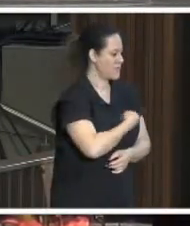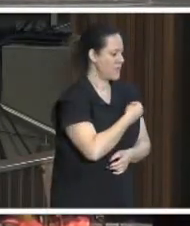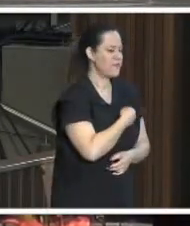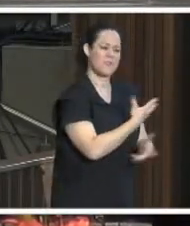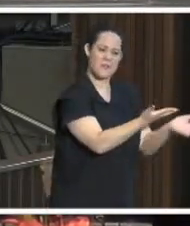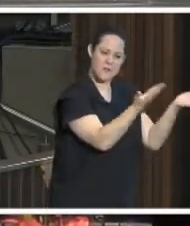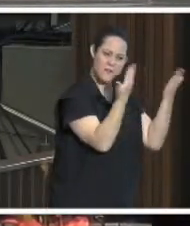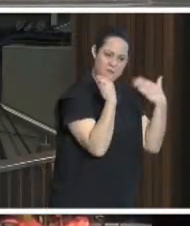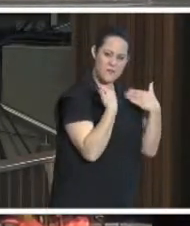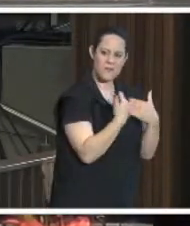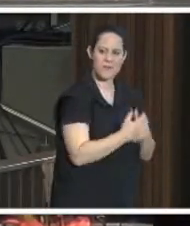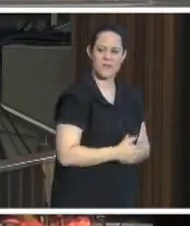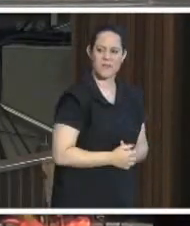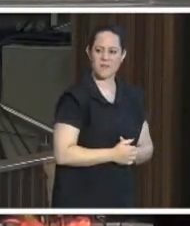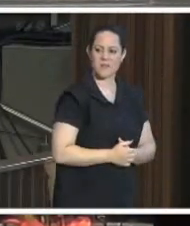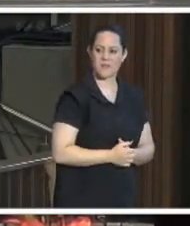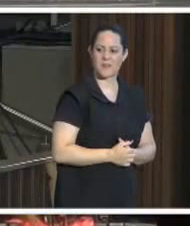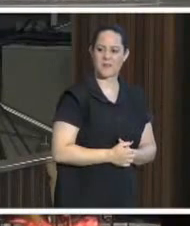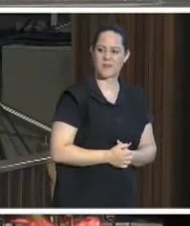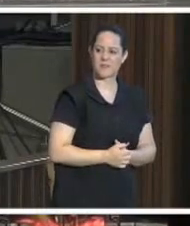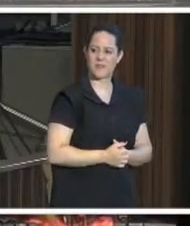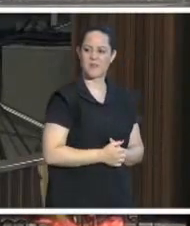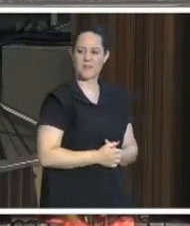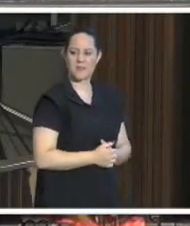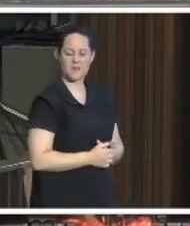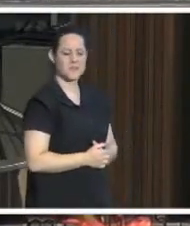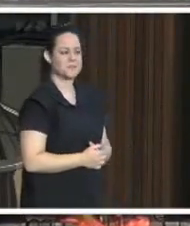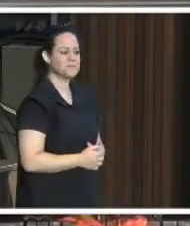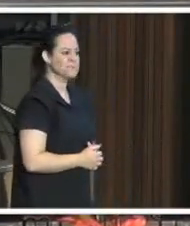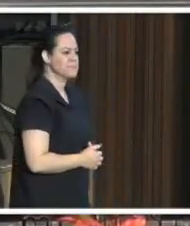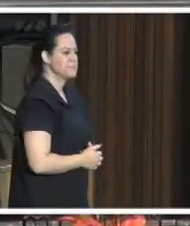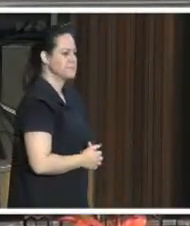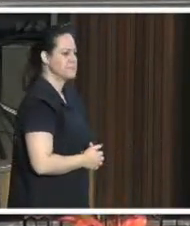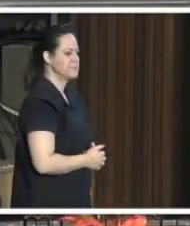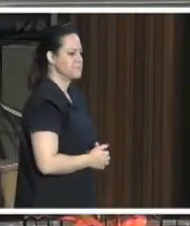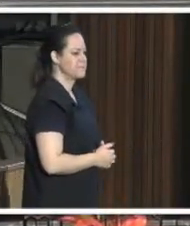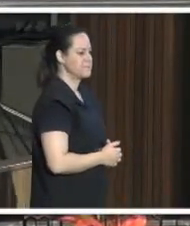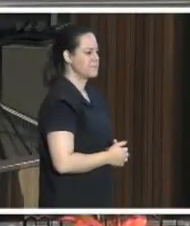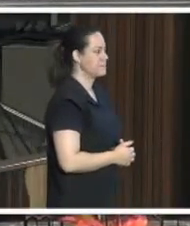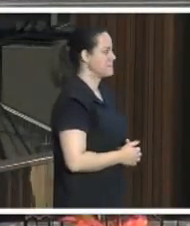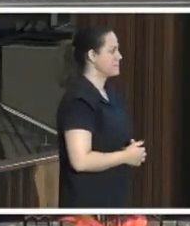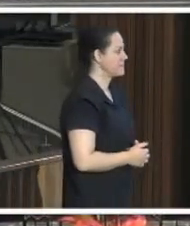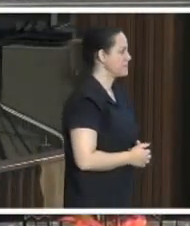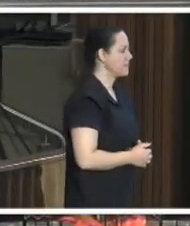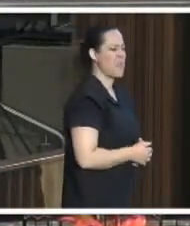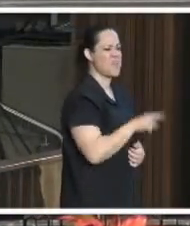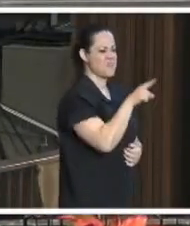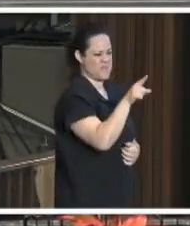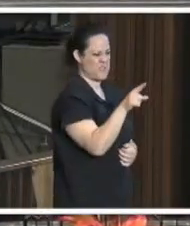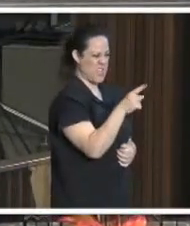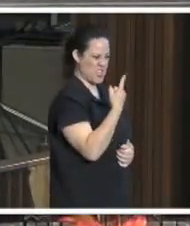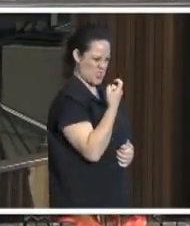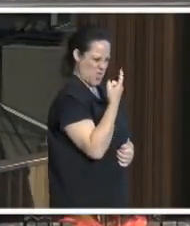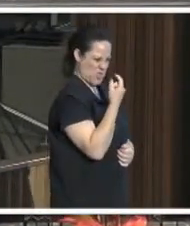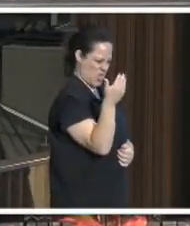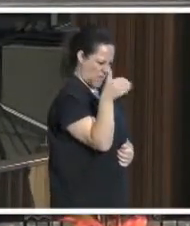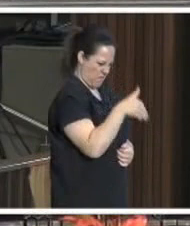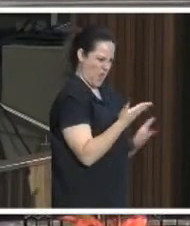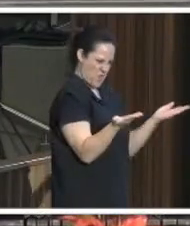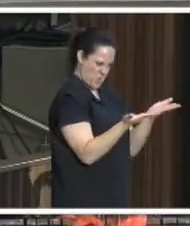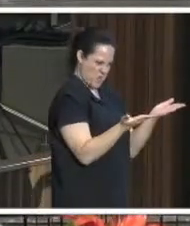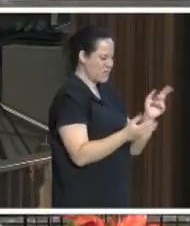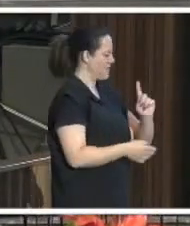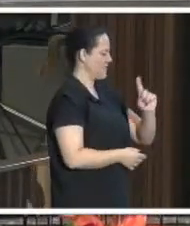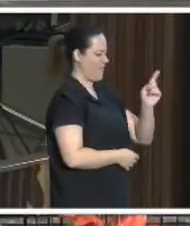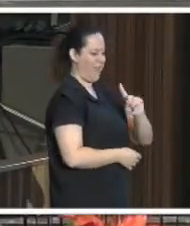cá, Ele te trouxe aqui. Ele te trouxe aqui, não foi você que veio sozinho. O Senhor te arrancou para estar